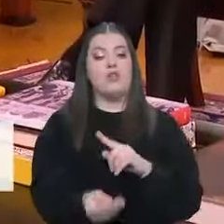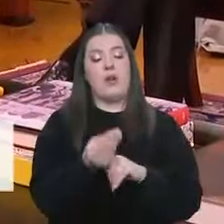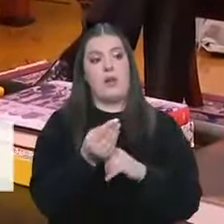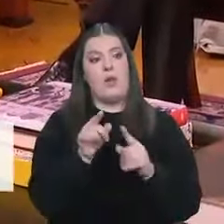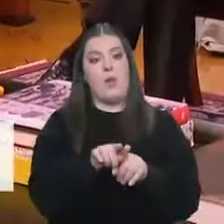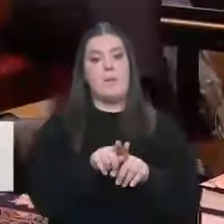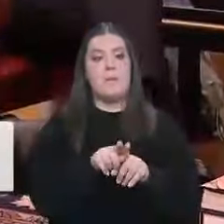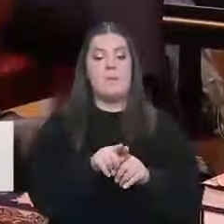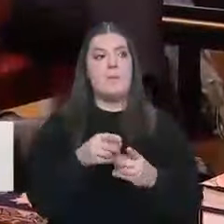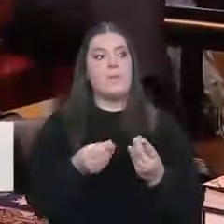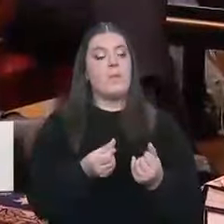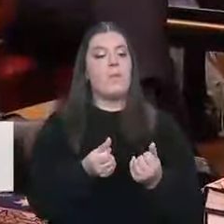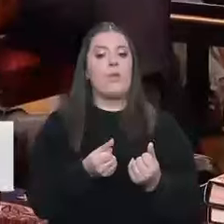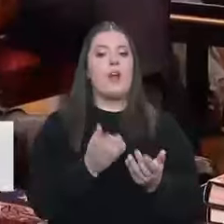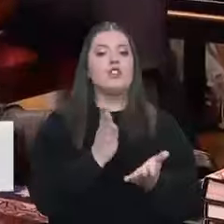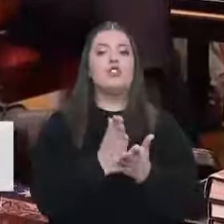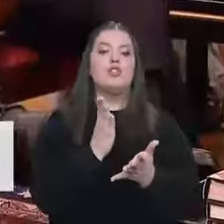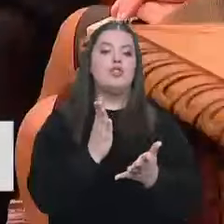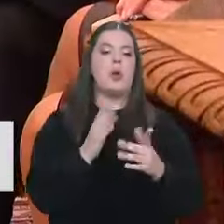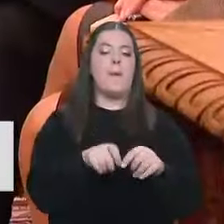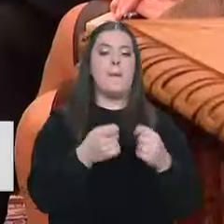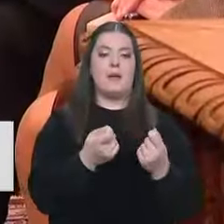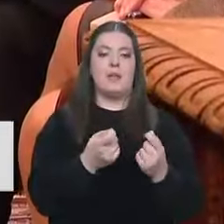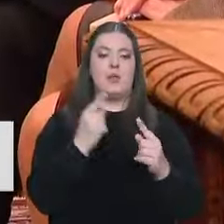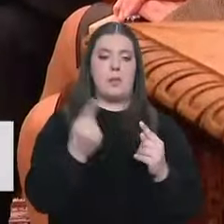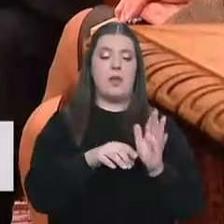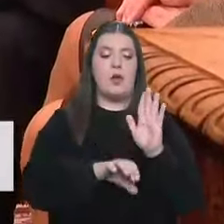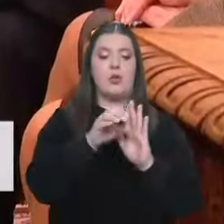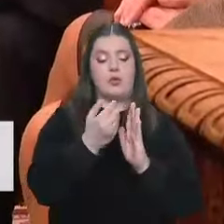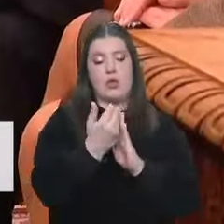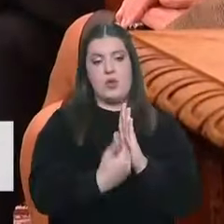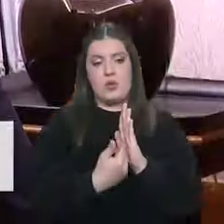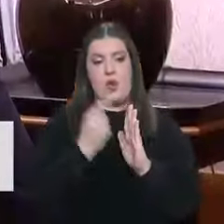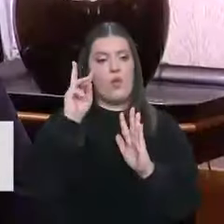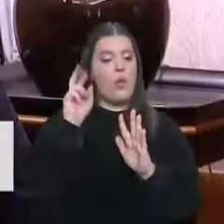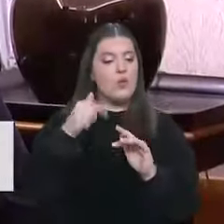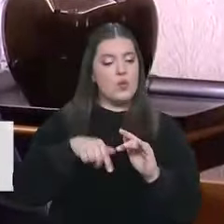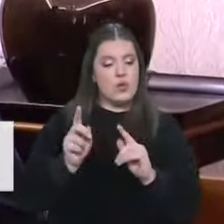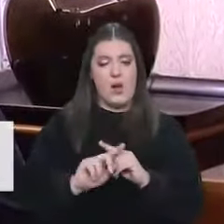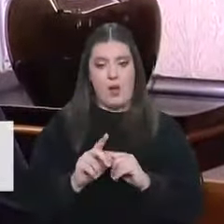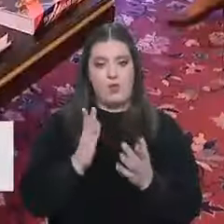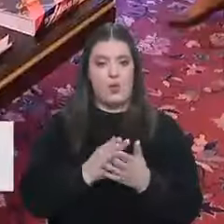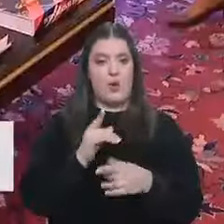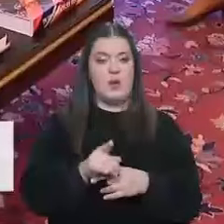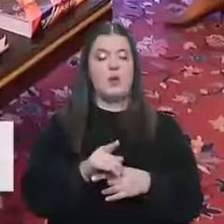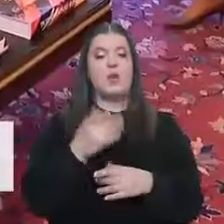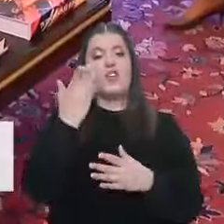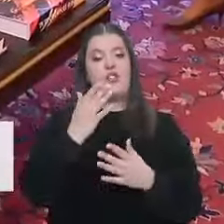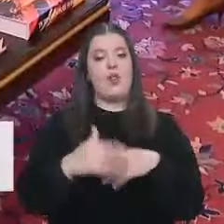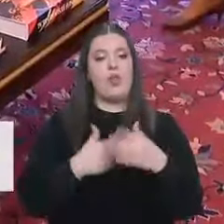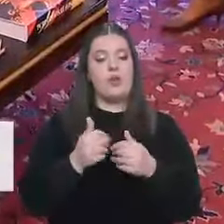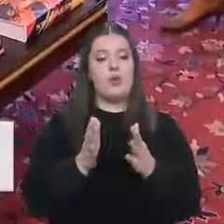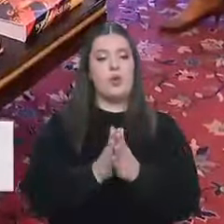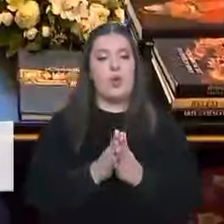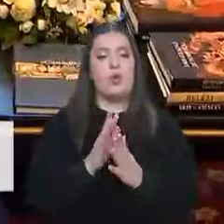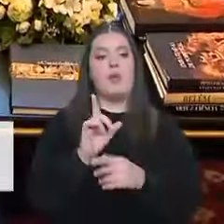os não é só partidos Como manda a constituição que foram ouvidos hoje por estes dias vai ser ouvida também